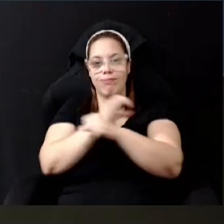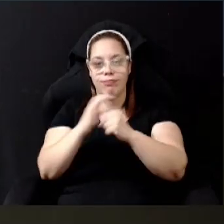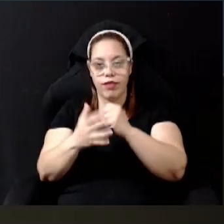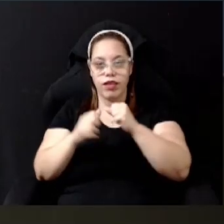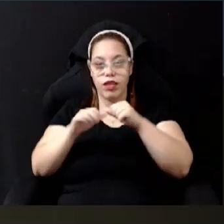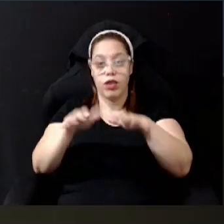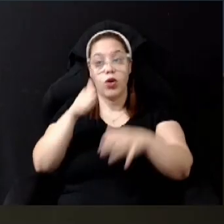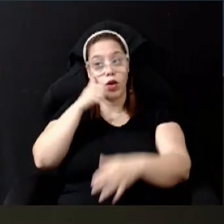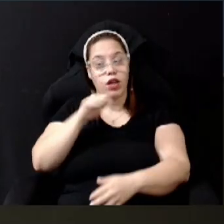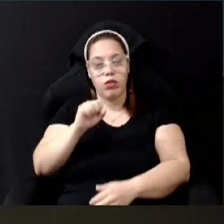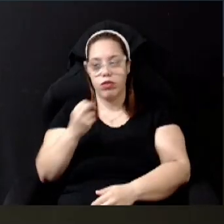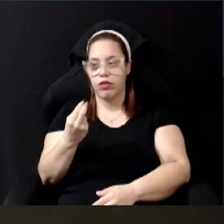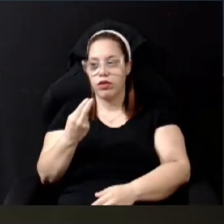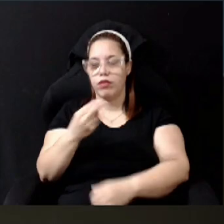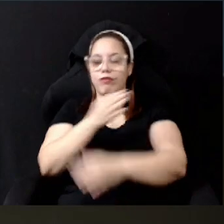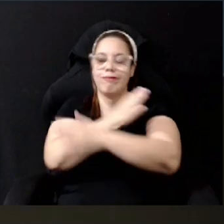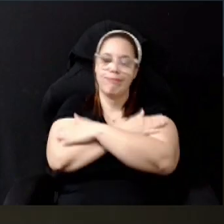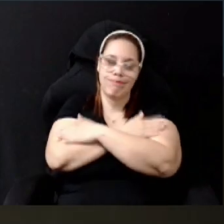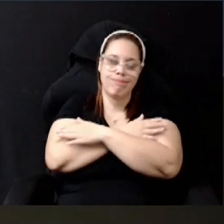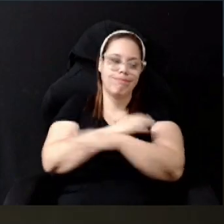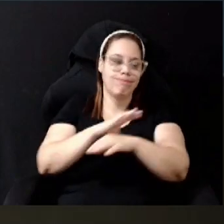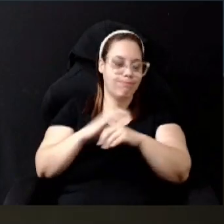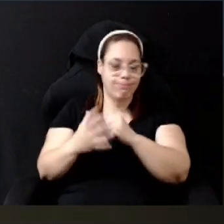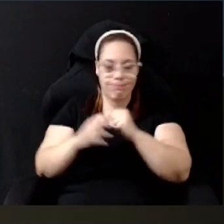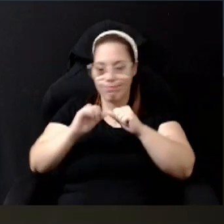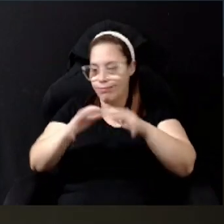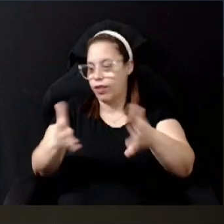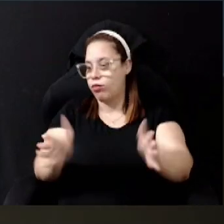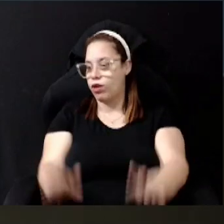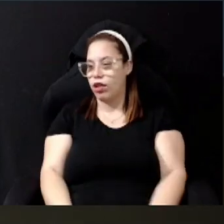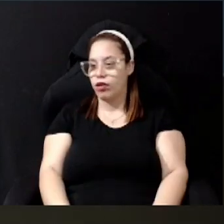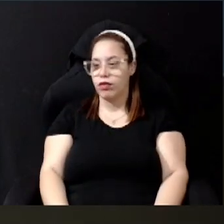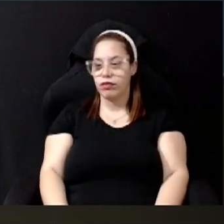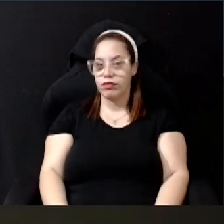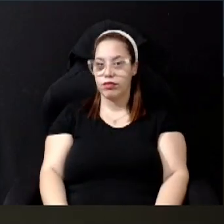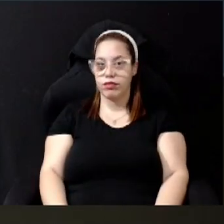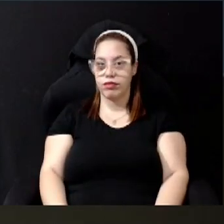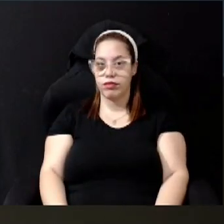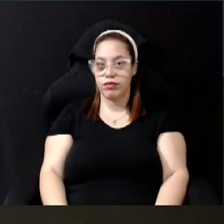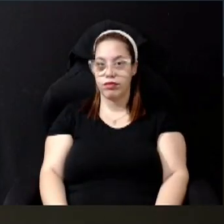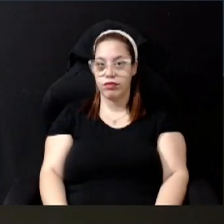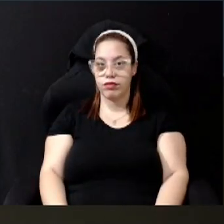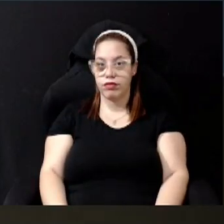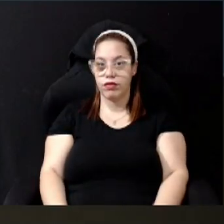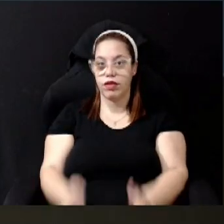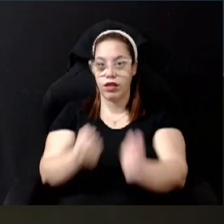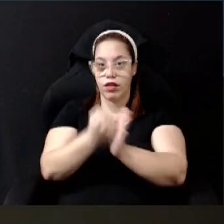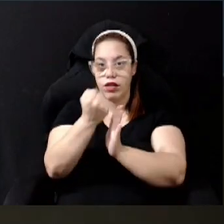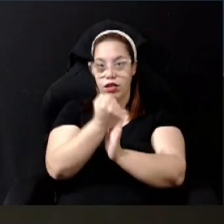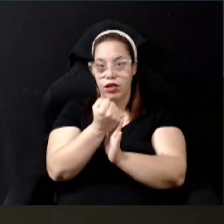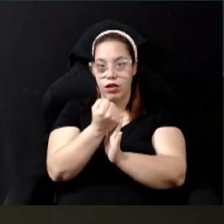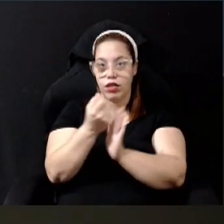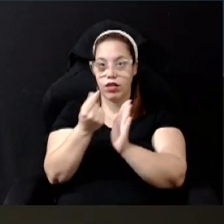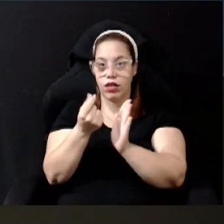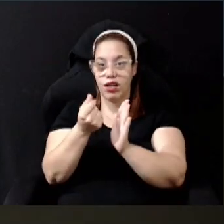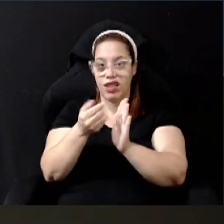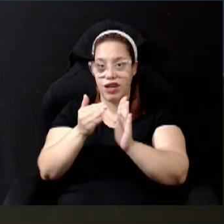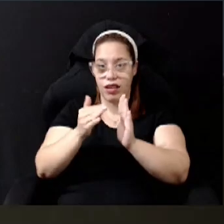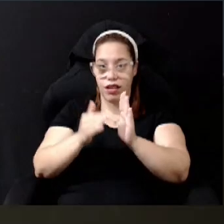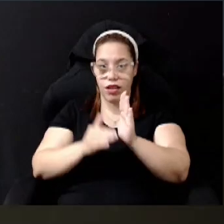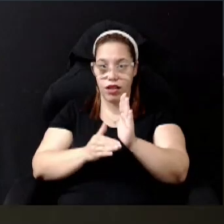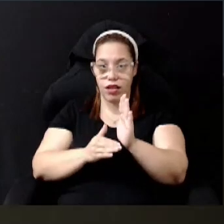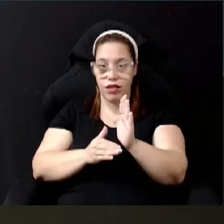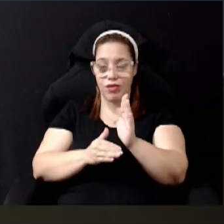estava desempregado por causa da pandemia, estava com suspensão de contrato, ganhando menos, comprometeu o orçamento.